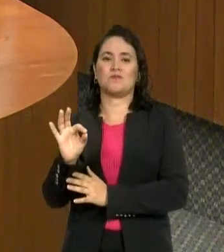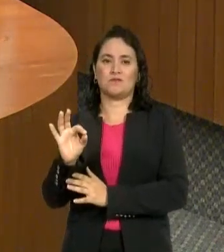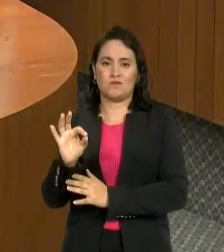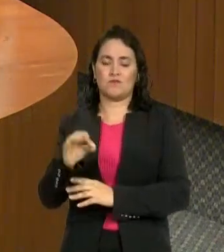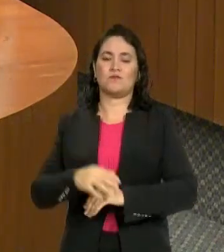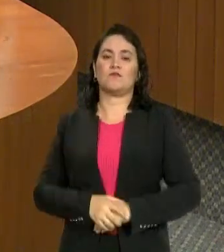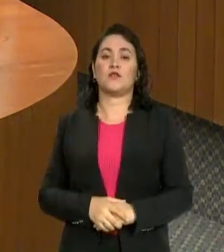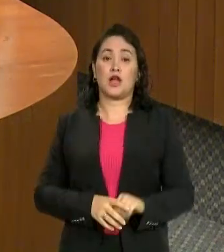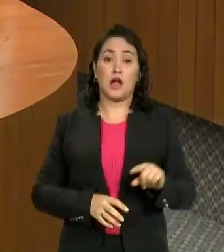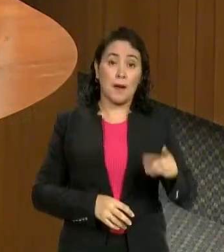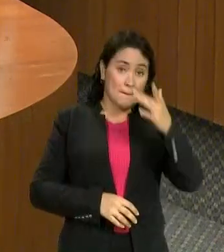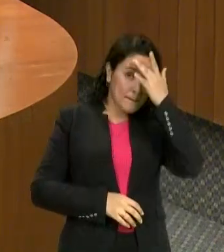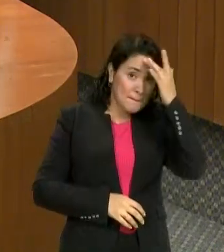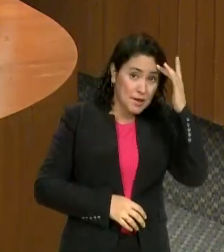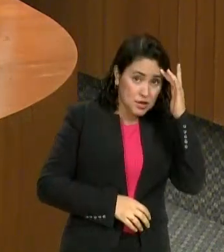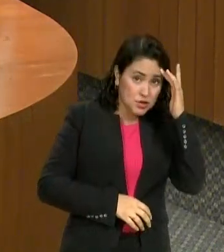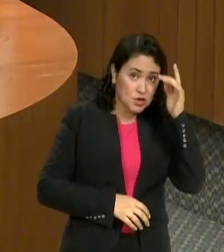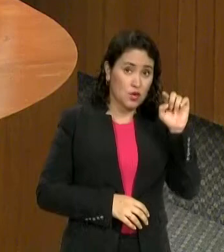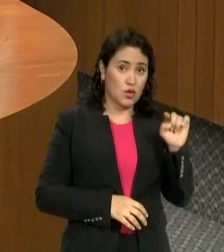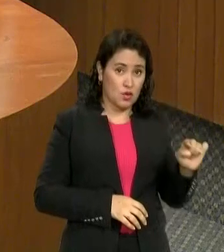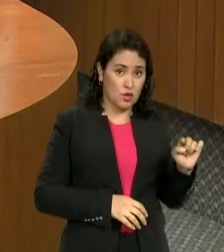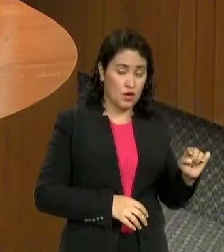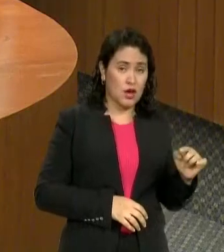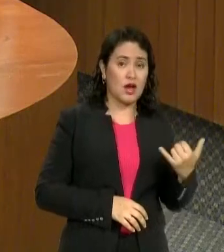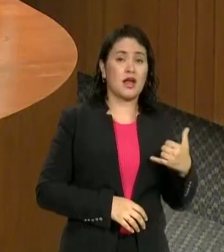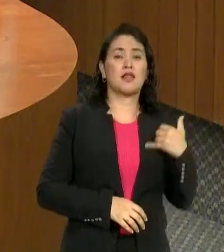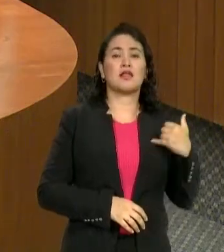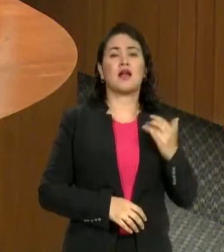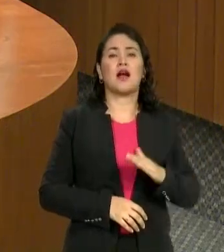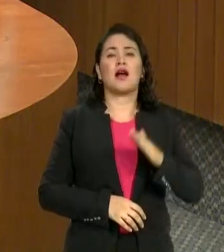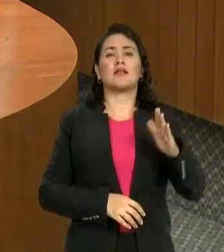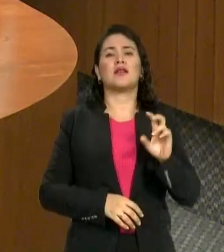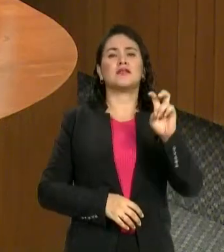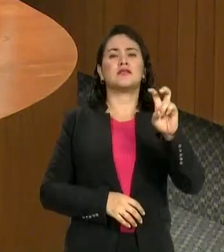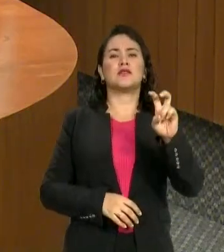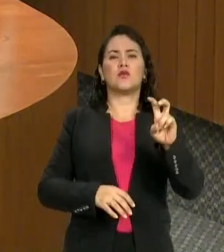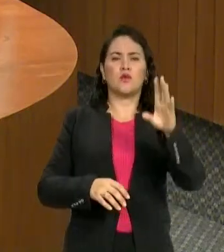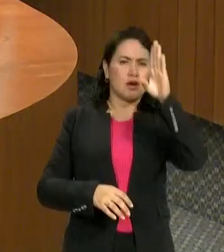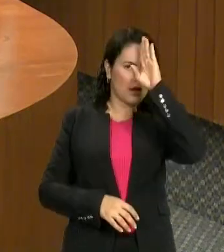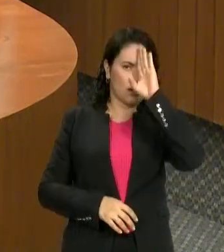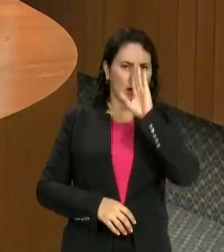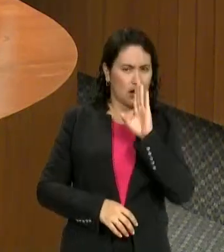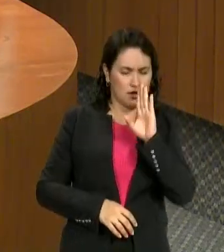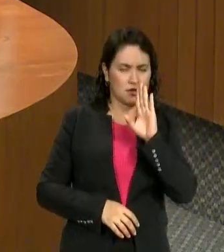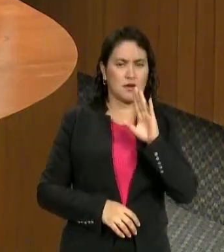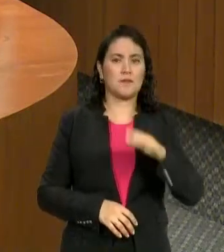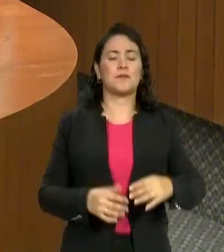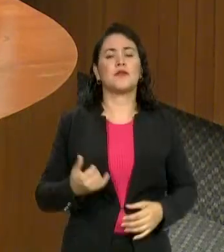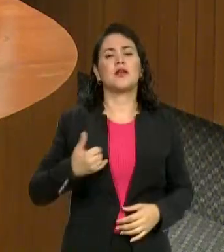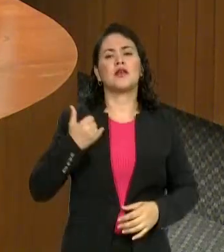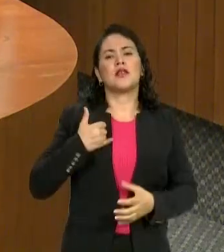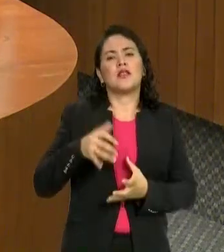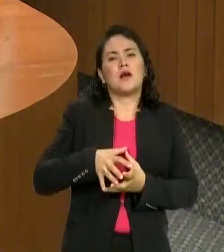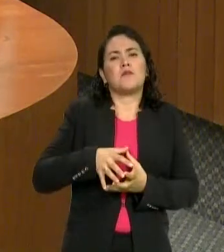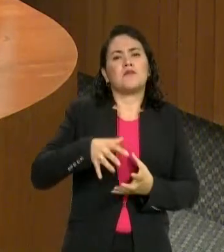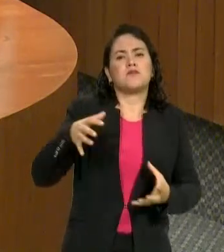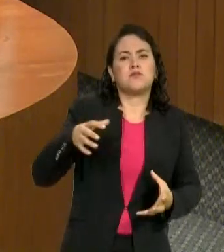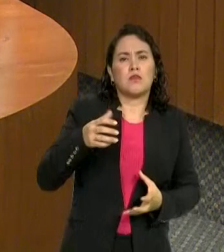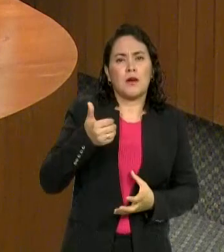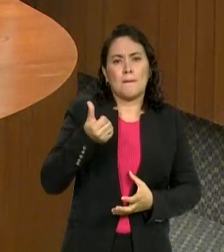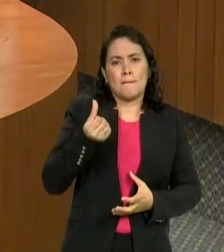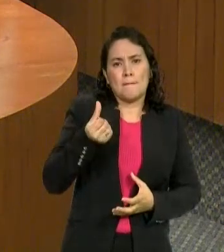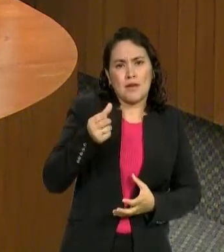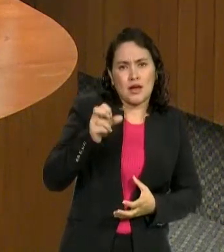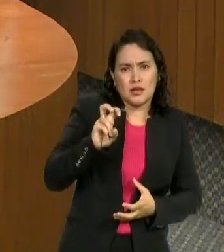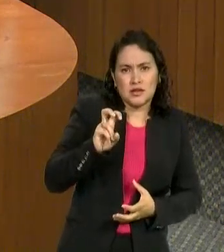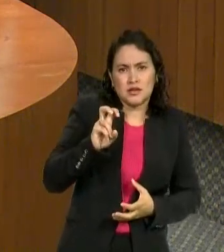pessoas, continuou até 5 anos gratuito, idoso com 65 ou mais gratuito, 5 a 10